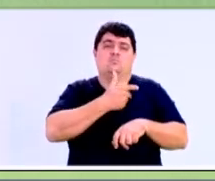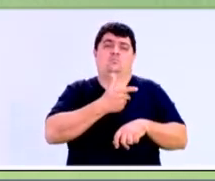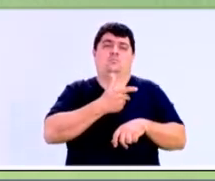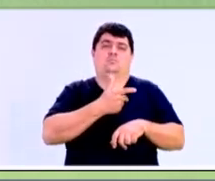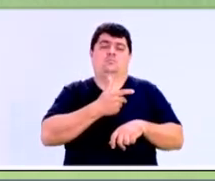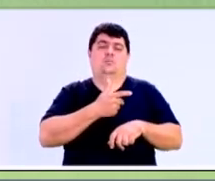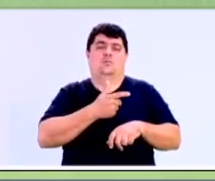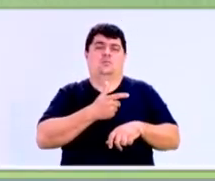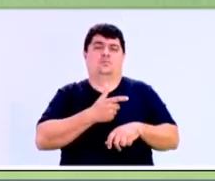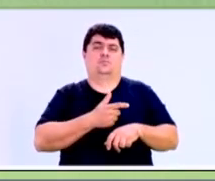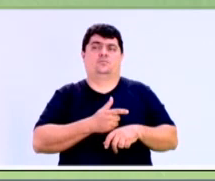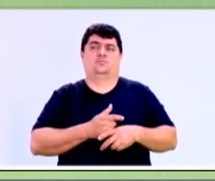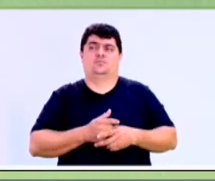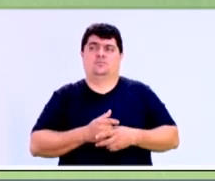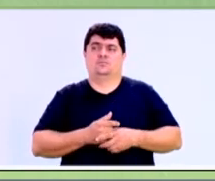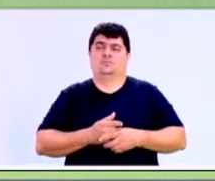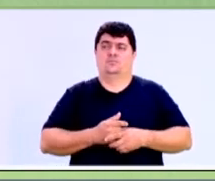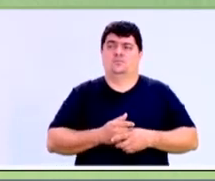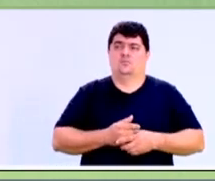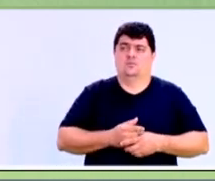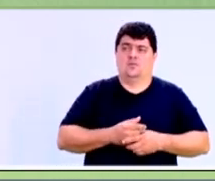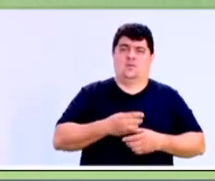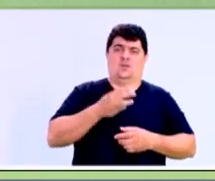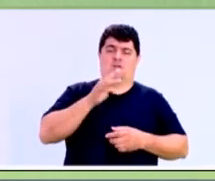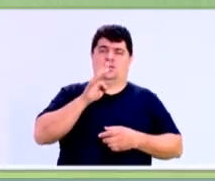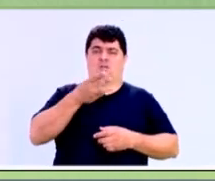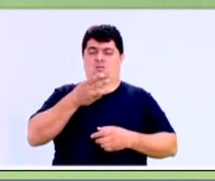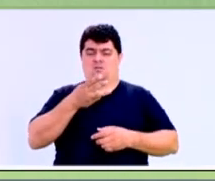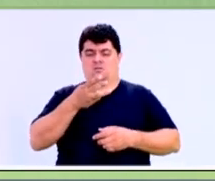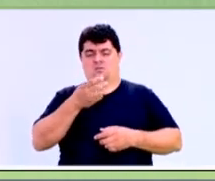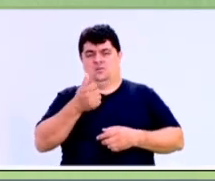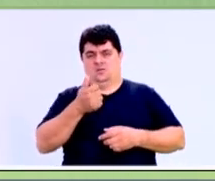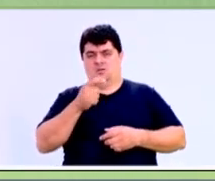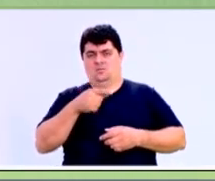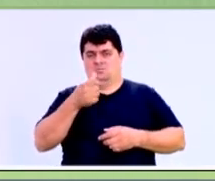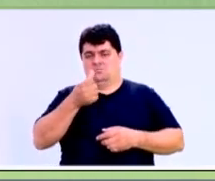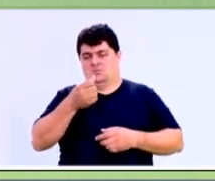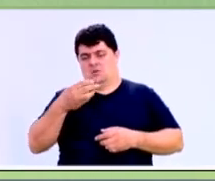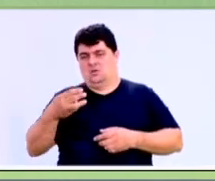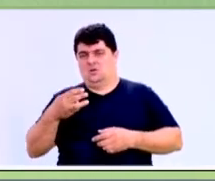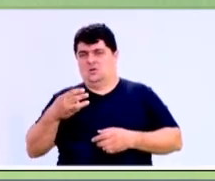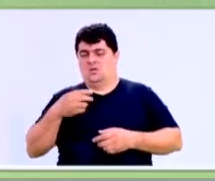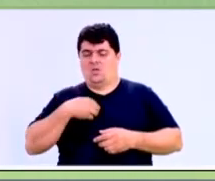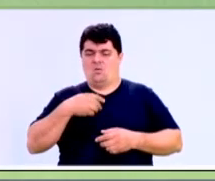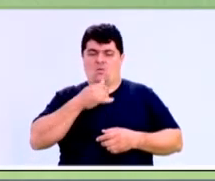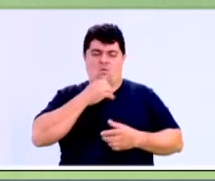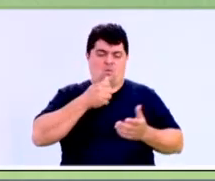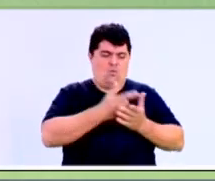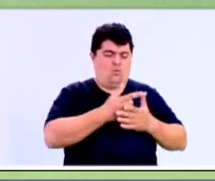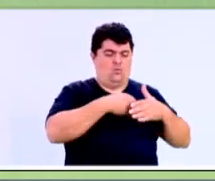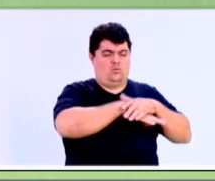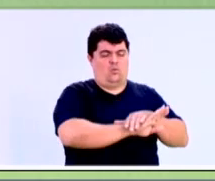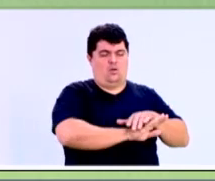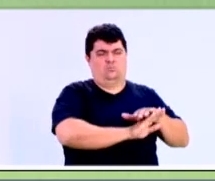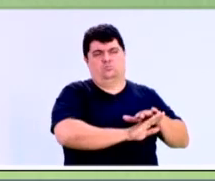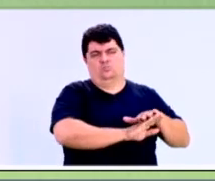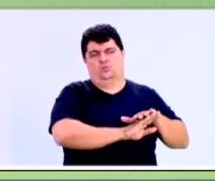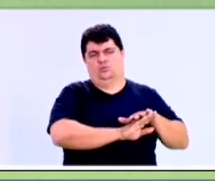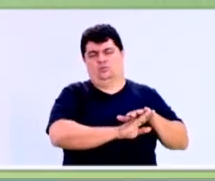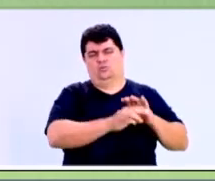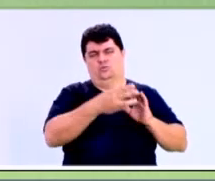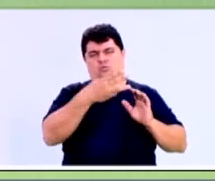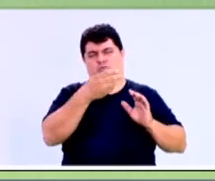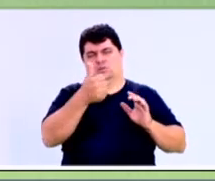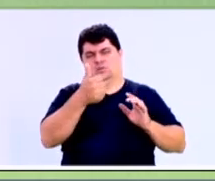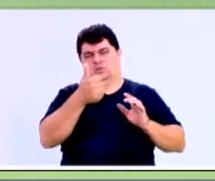estimando. Correto? Nesse meu caso, 31,63 dias. Então, em média, entre 32 dias, lá no finalzinho do dia, no